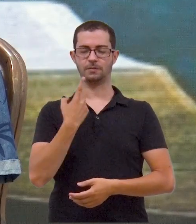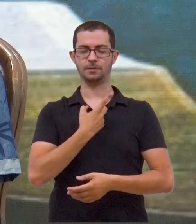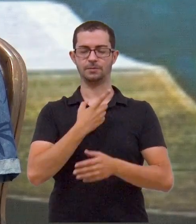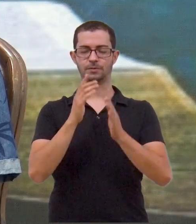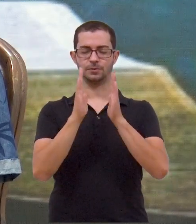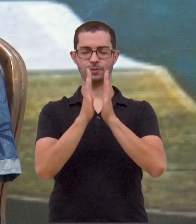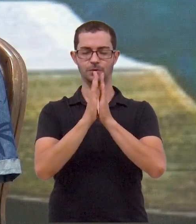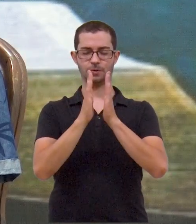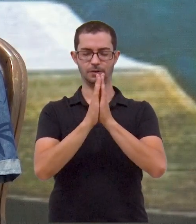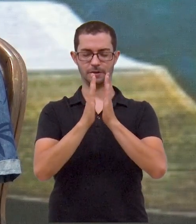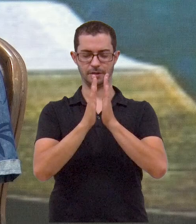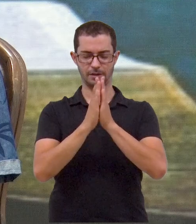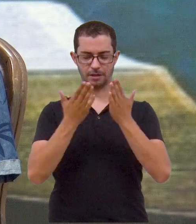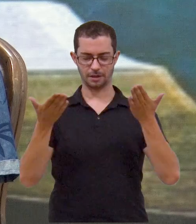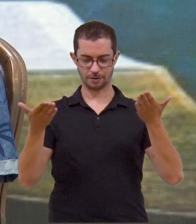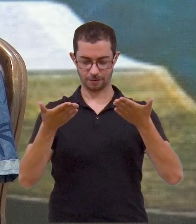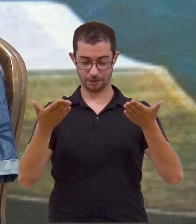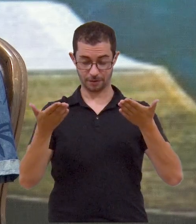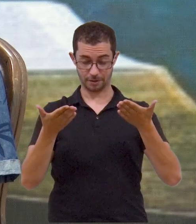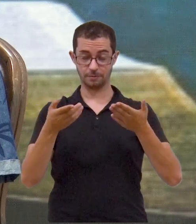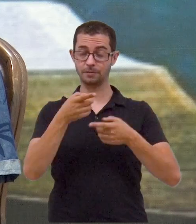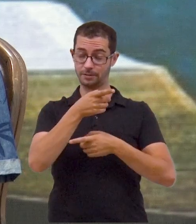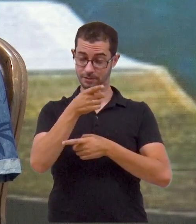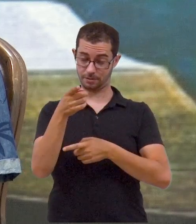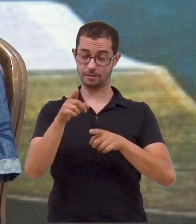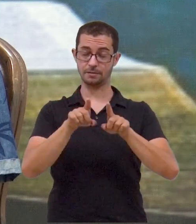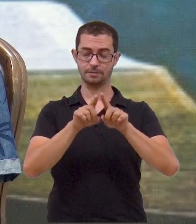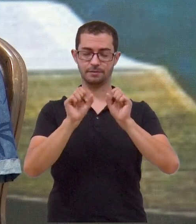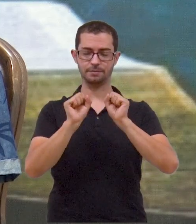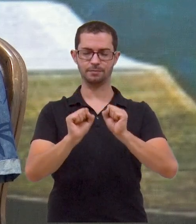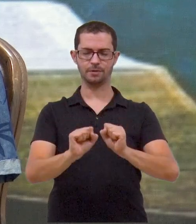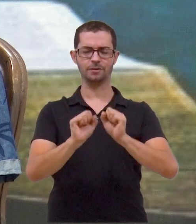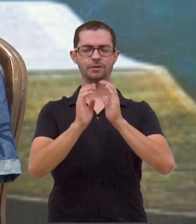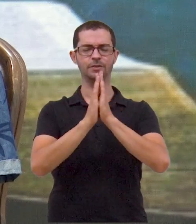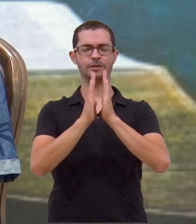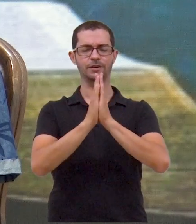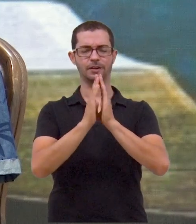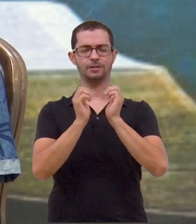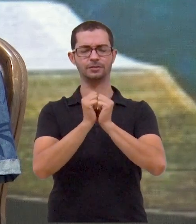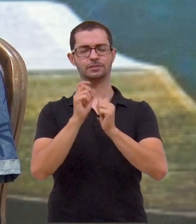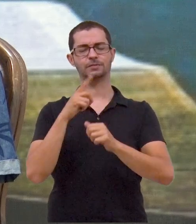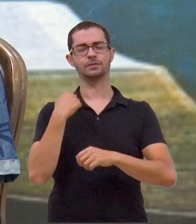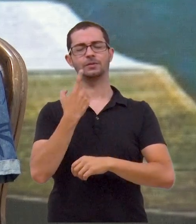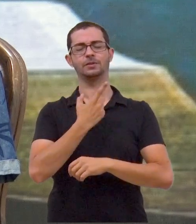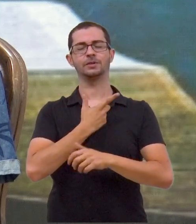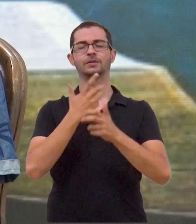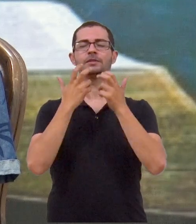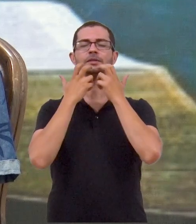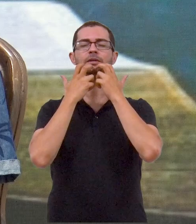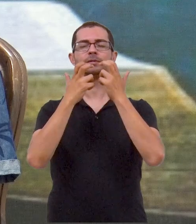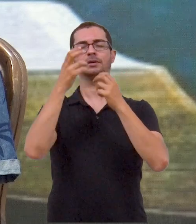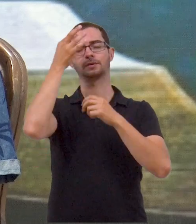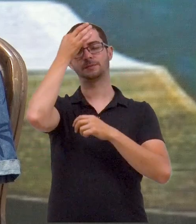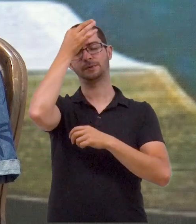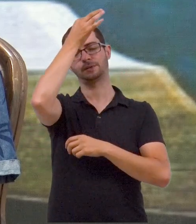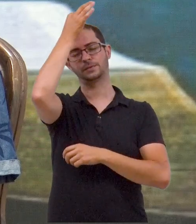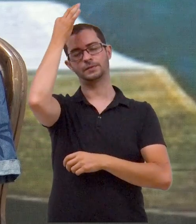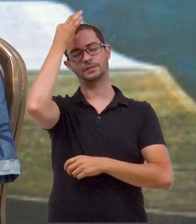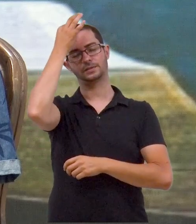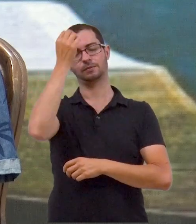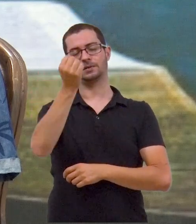agora. Convido você a também orar conosco e clamar para que o Espírito Santo revele a sua palavra ao nosso